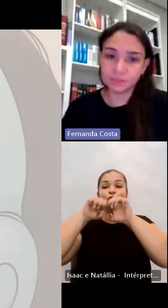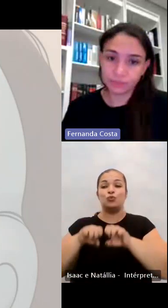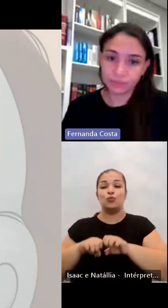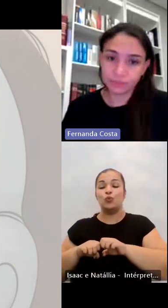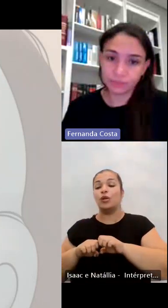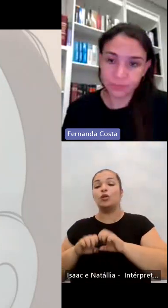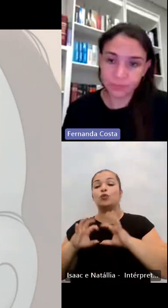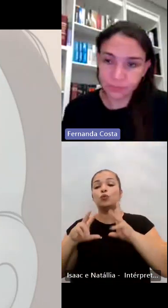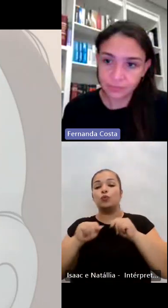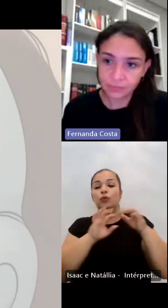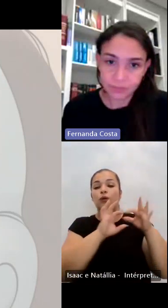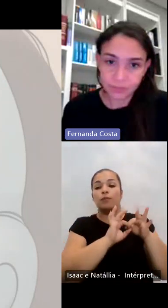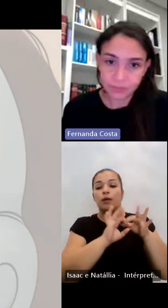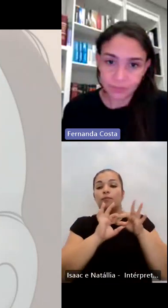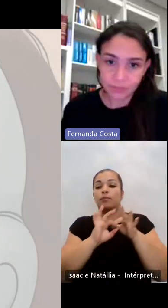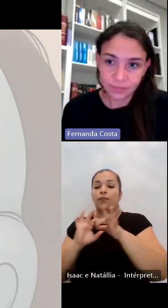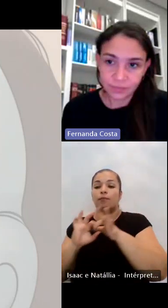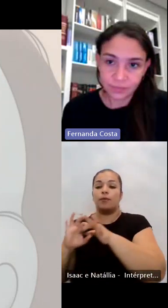si.